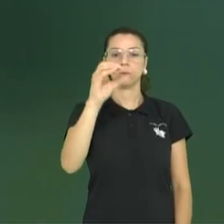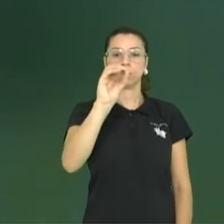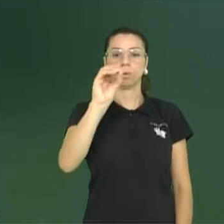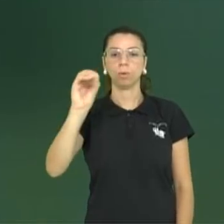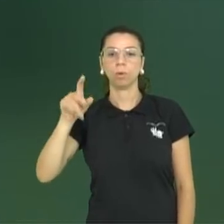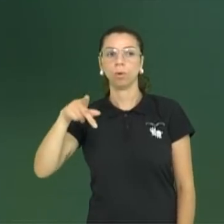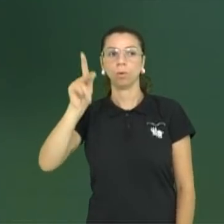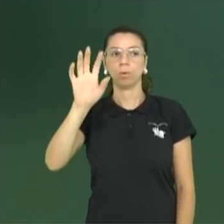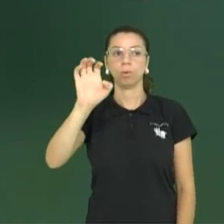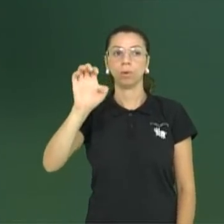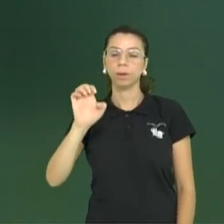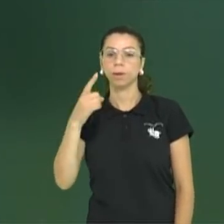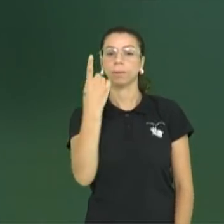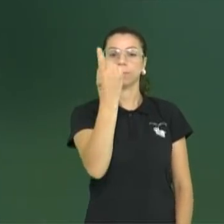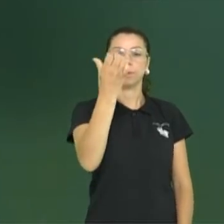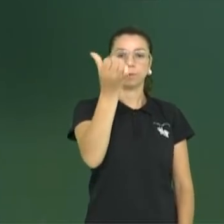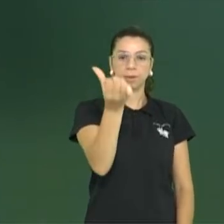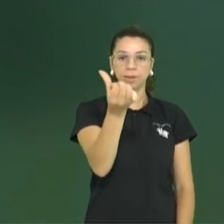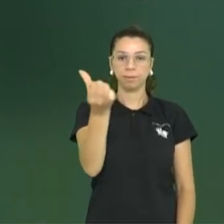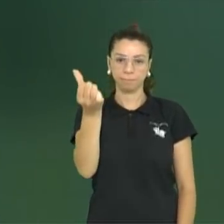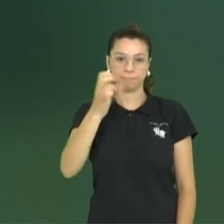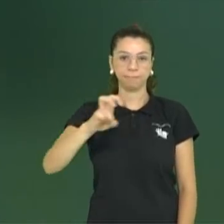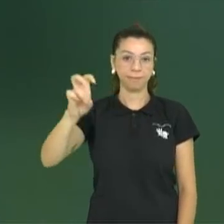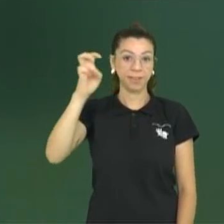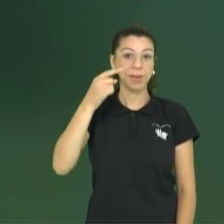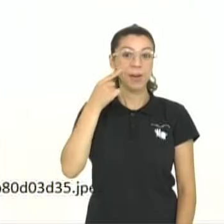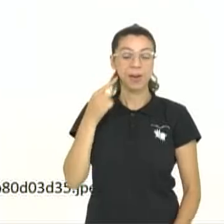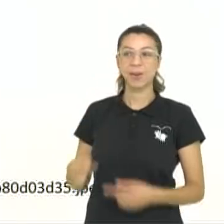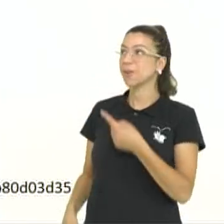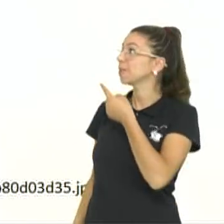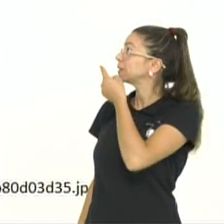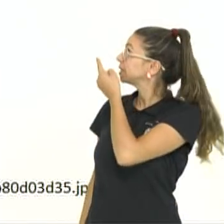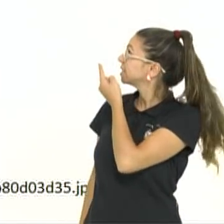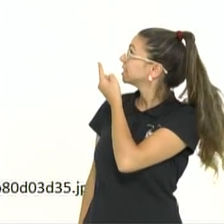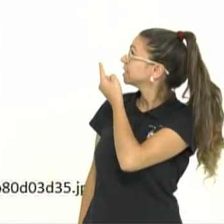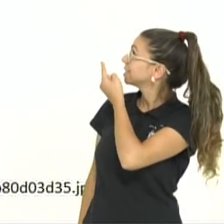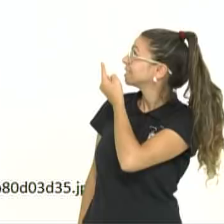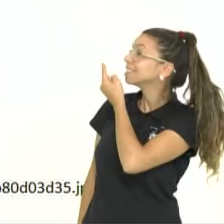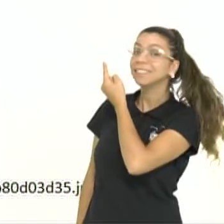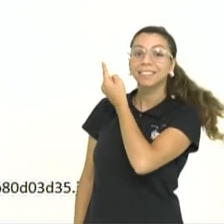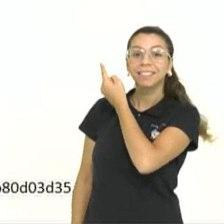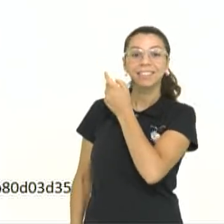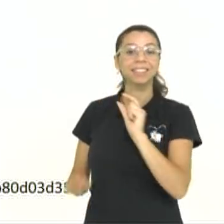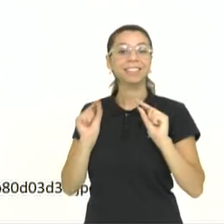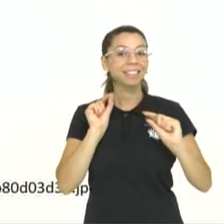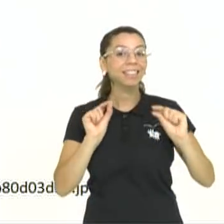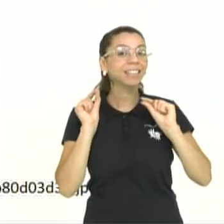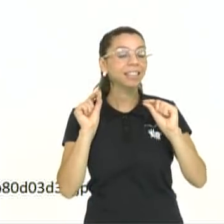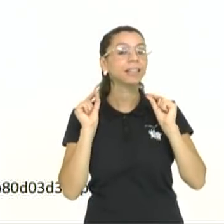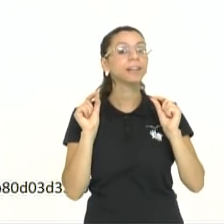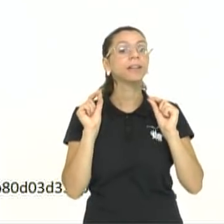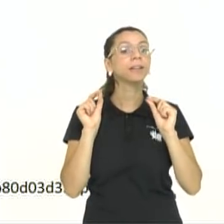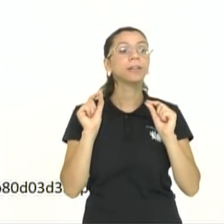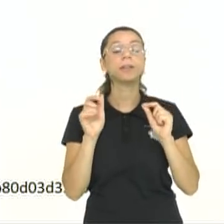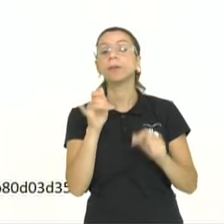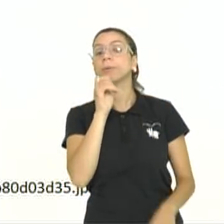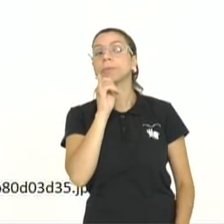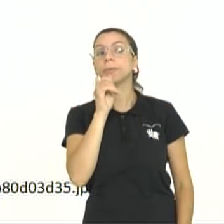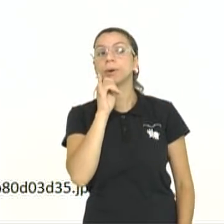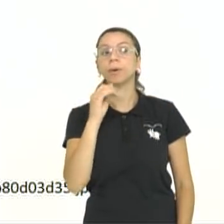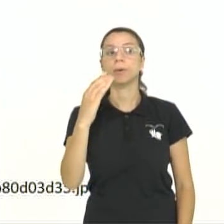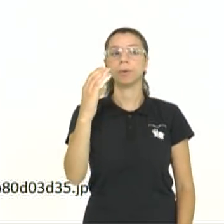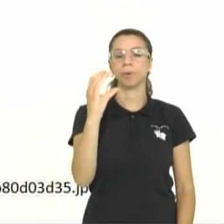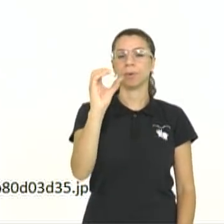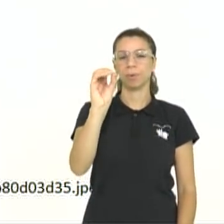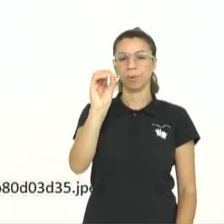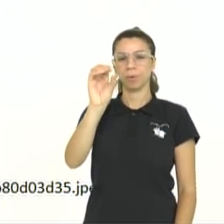1665. Olha a imagem dele. E vamos também dar uma olhada no que ele observou. Ele pegou um pedaço de cortiça, que